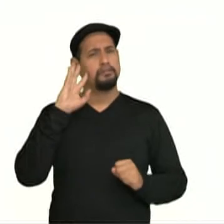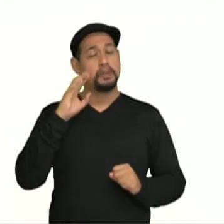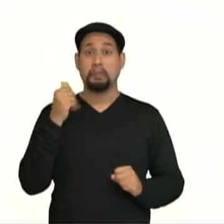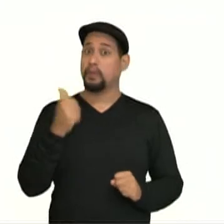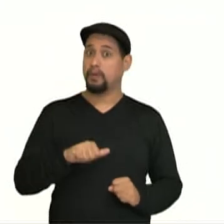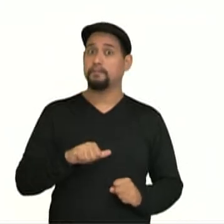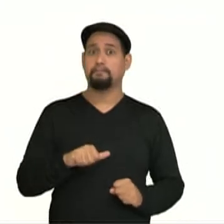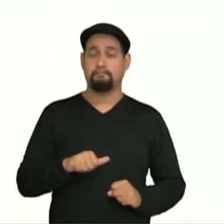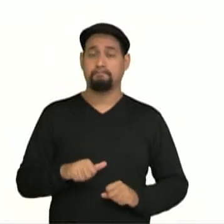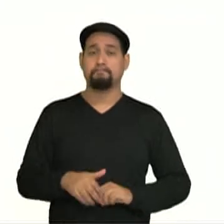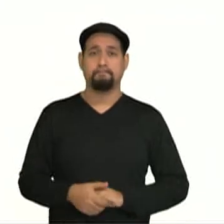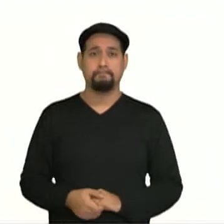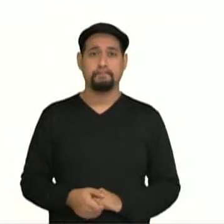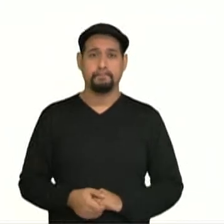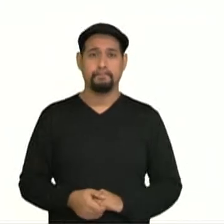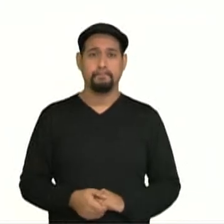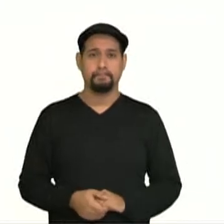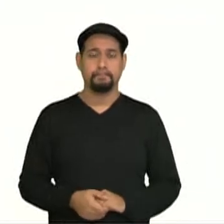pior.